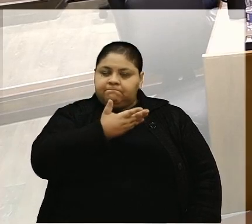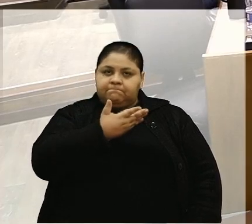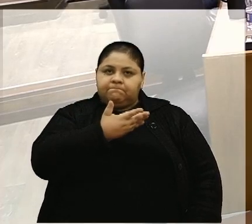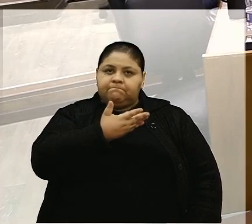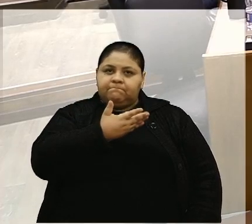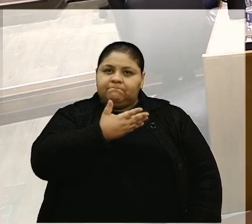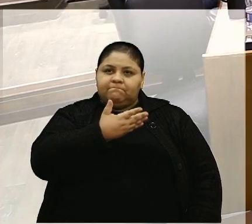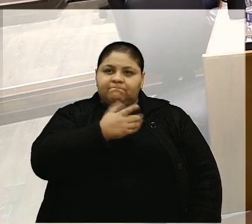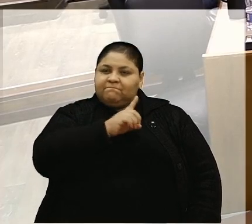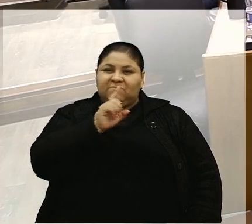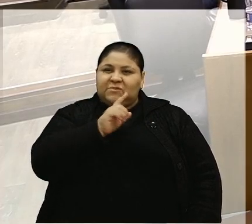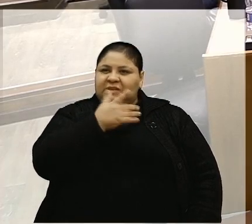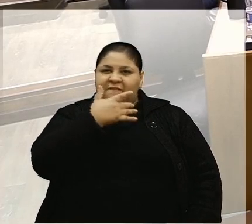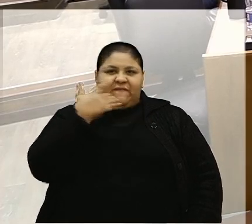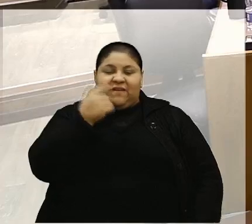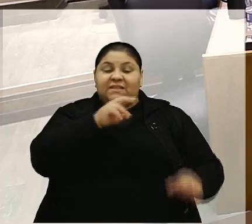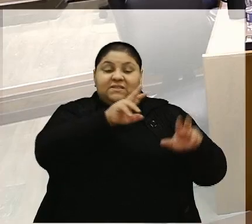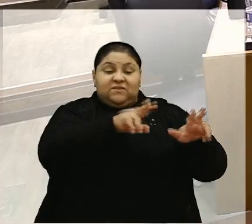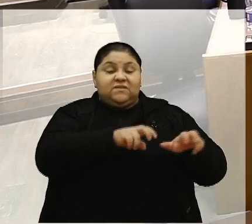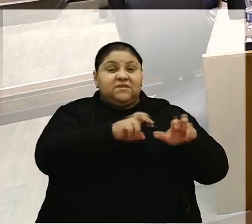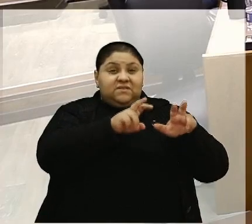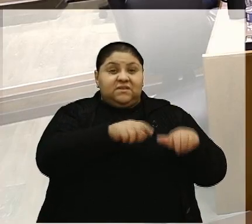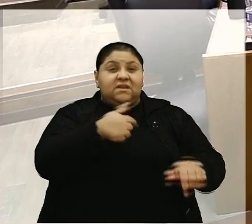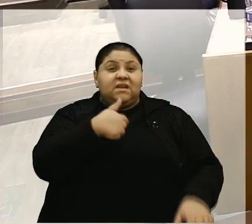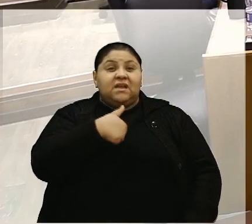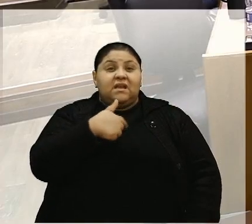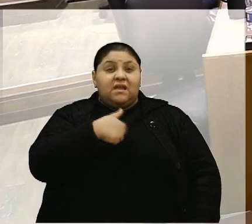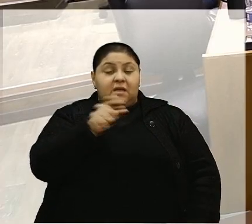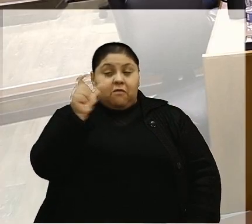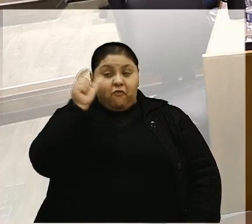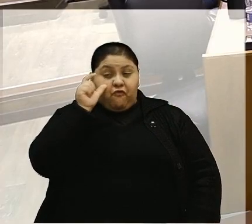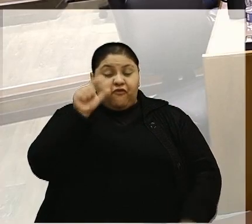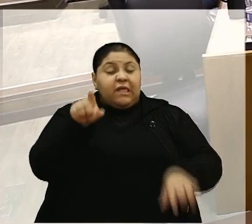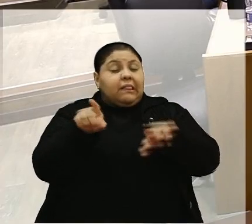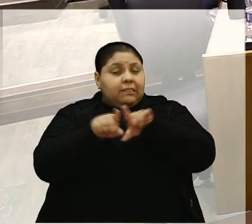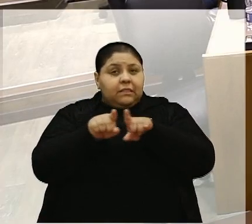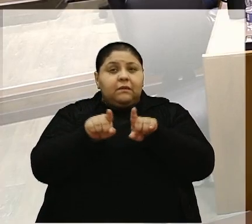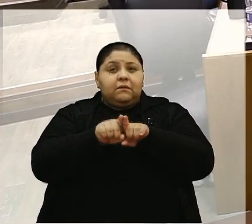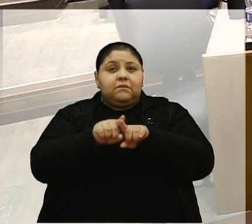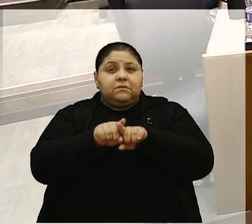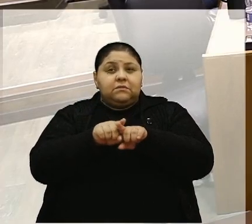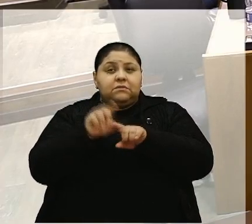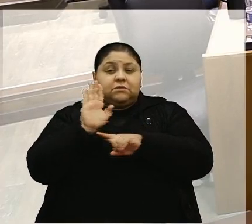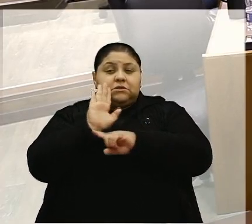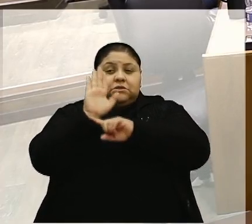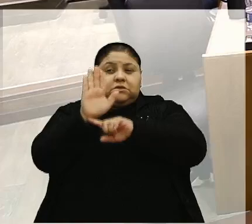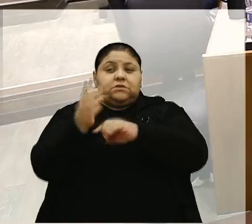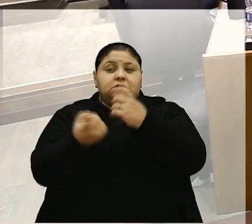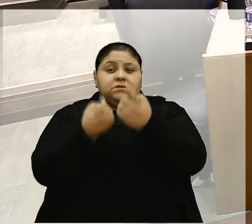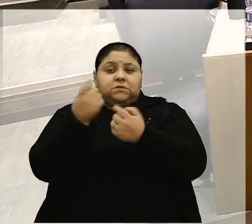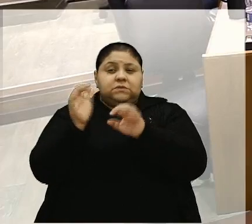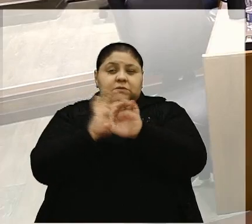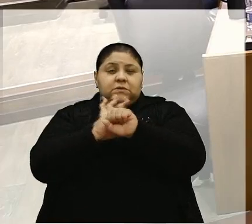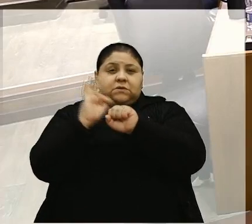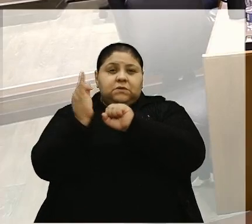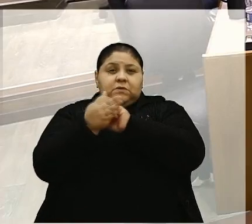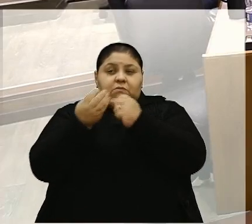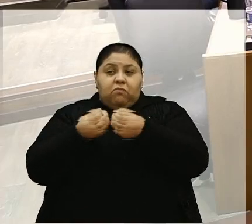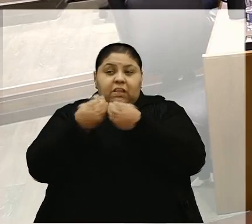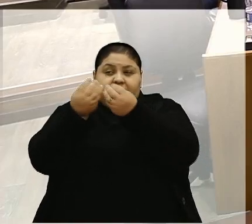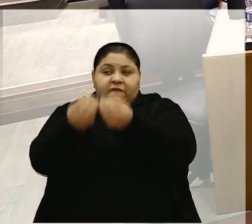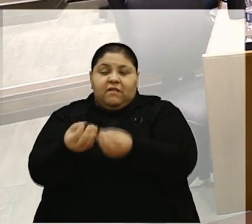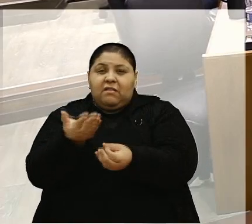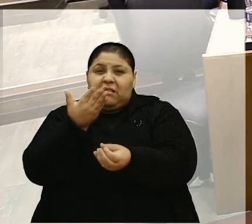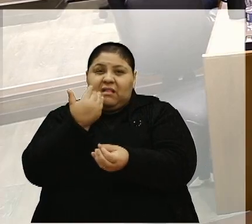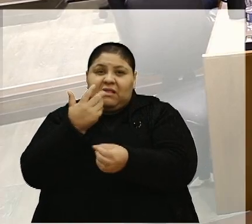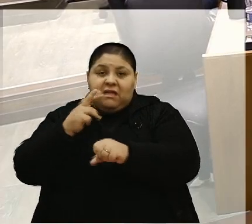Não está fácil no interior. Eu estive por diversas localidades, até ajudando algumas famílias, levando mantimentos a pé por